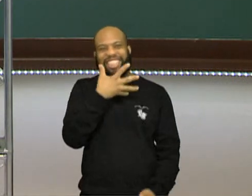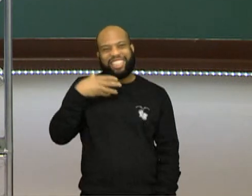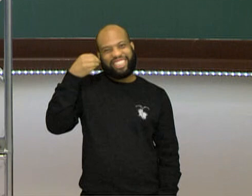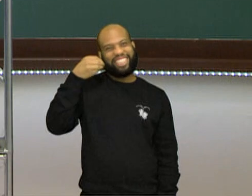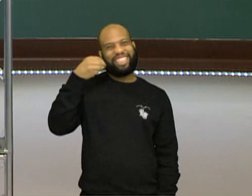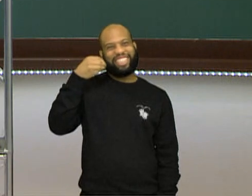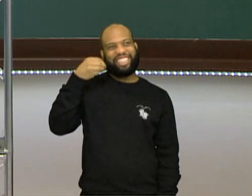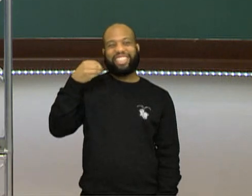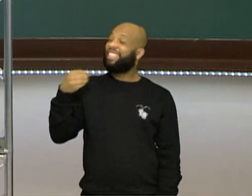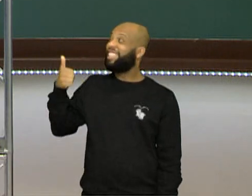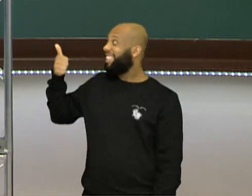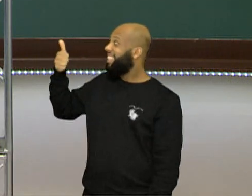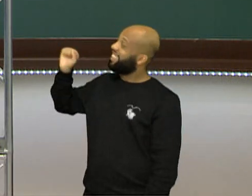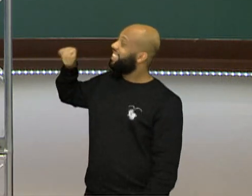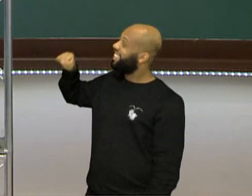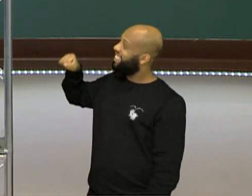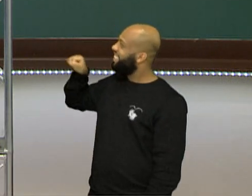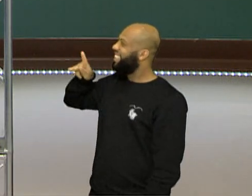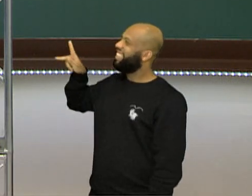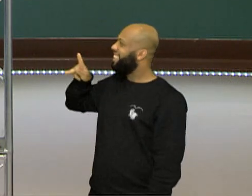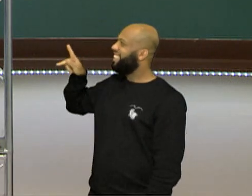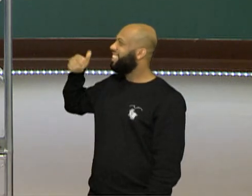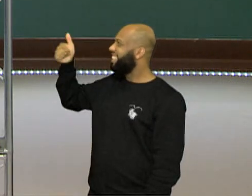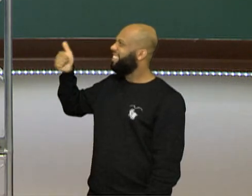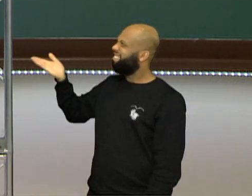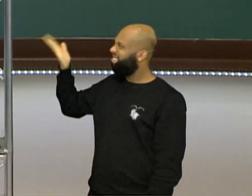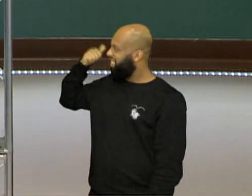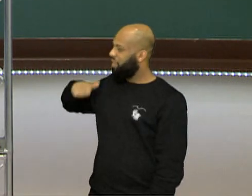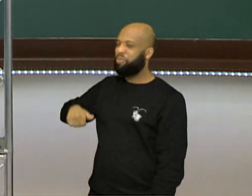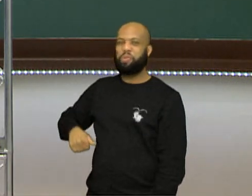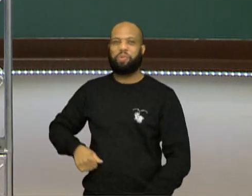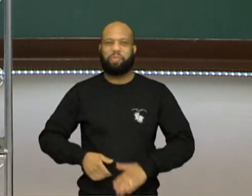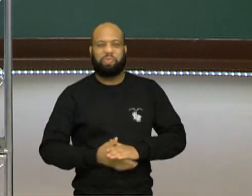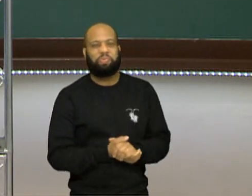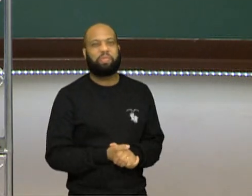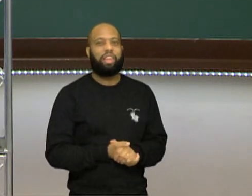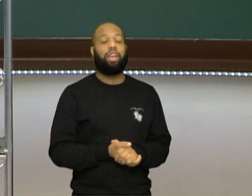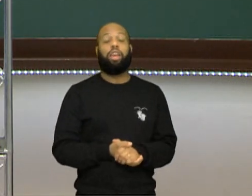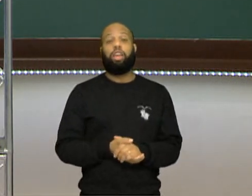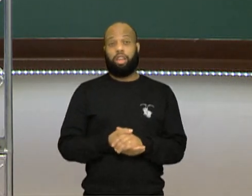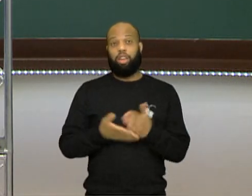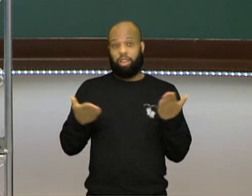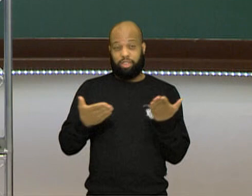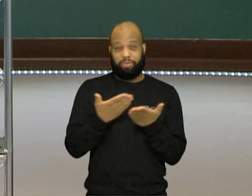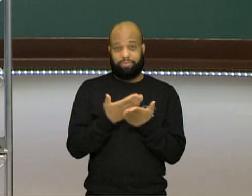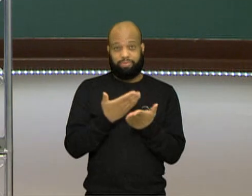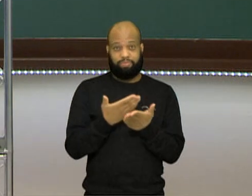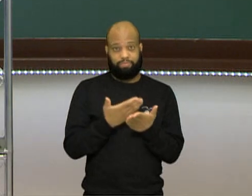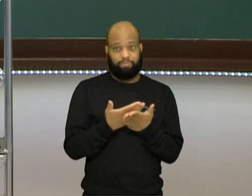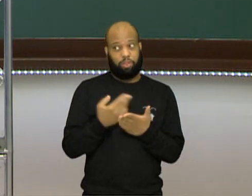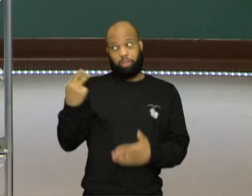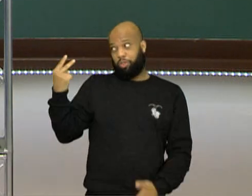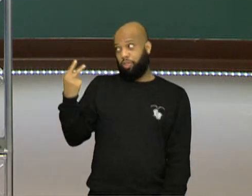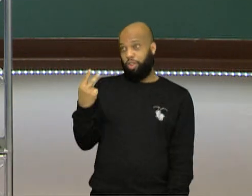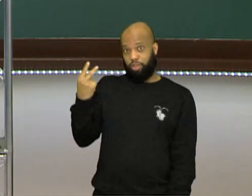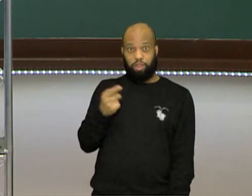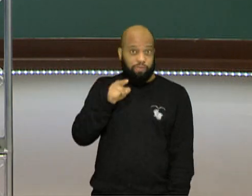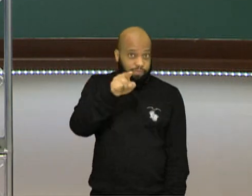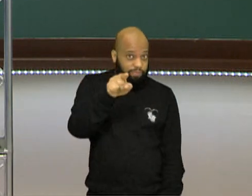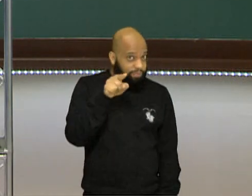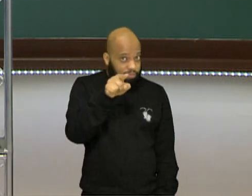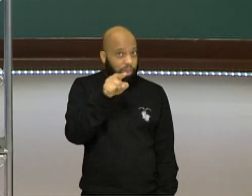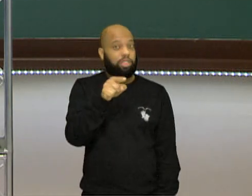Natan! Belezinha, meu querido? Boa! Bora lá, então, nessa aula. Nós aqui, vocês aí,